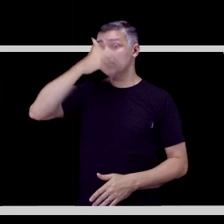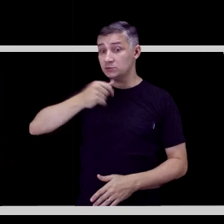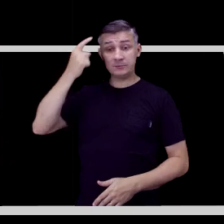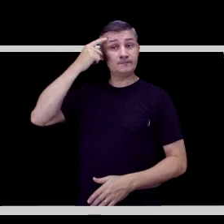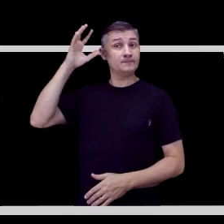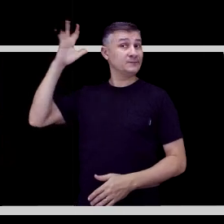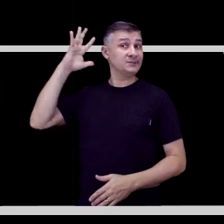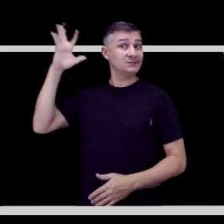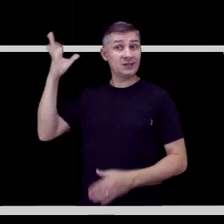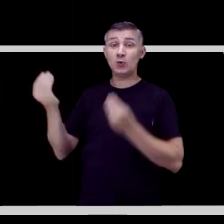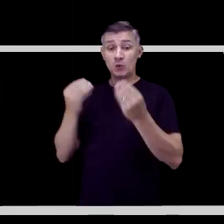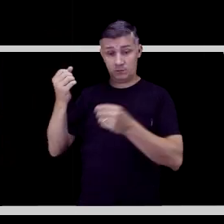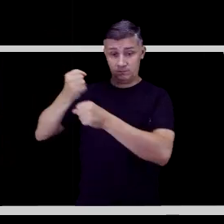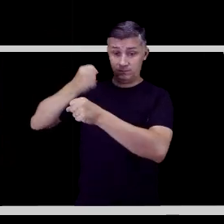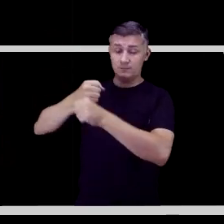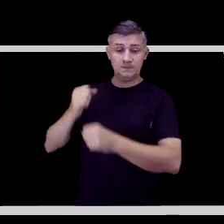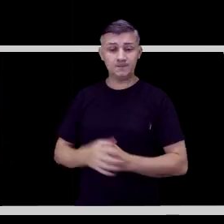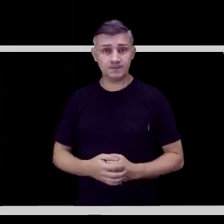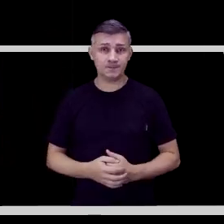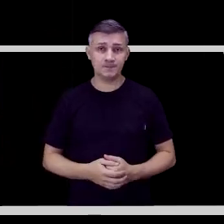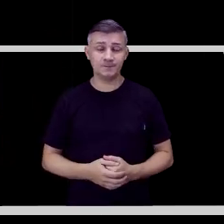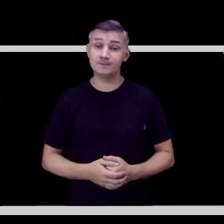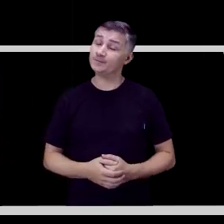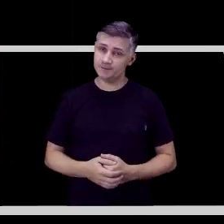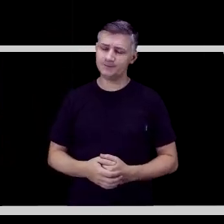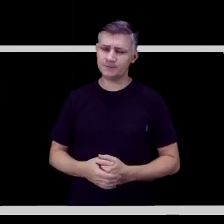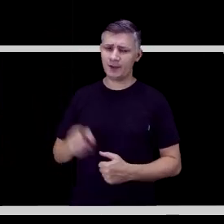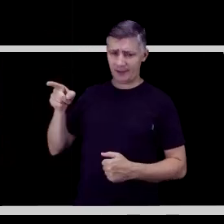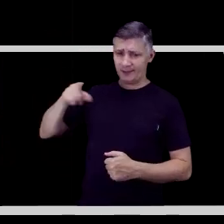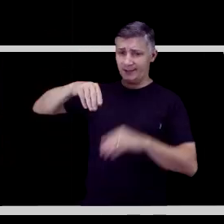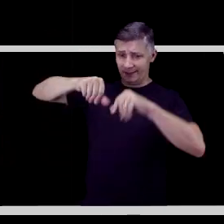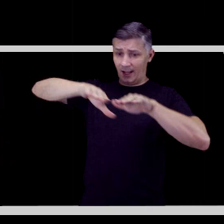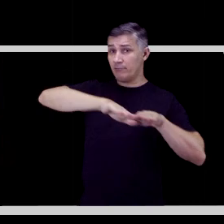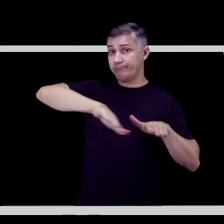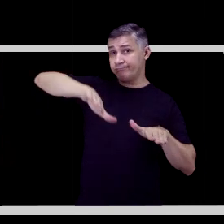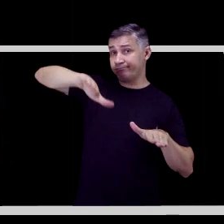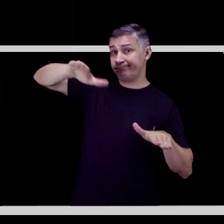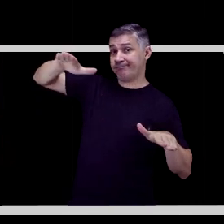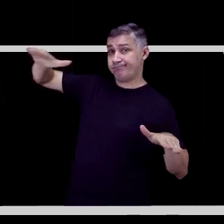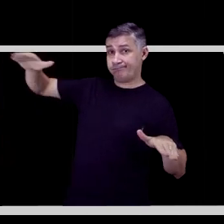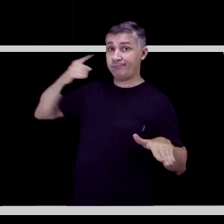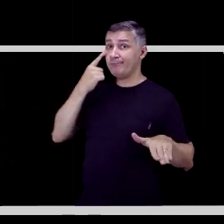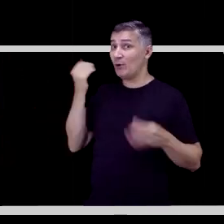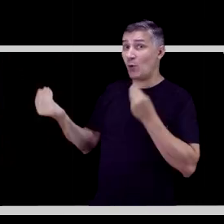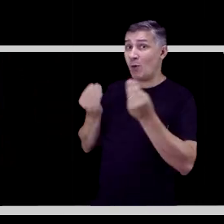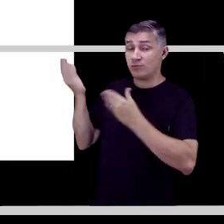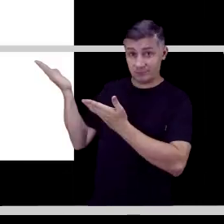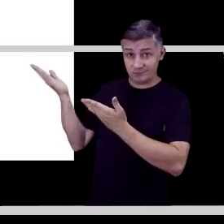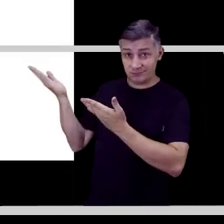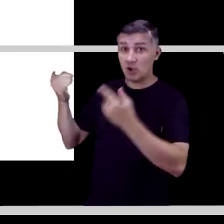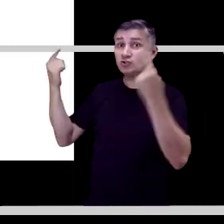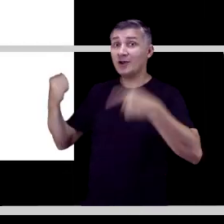Exatamente o limite assim, do edifício. Né? É muito bonito, né, você pensar nessa constituição.